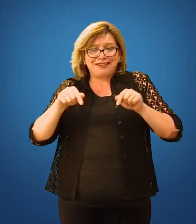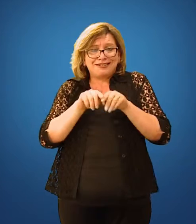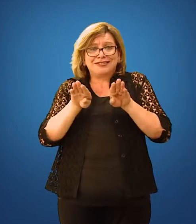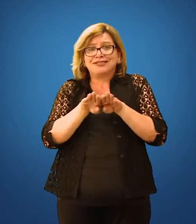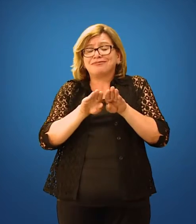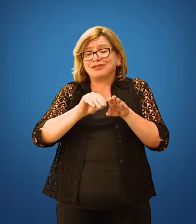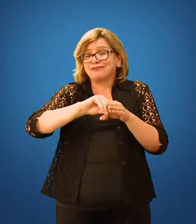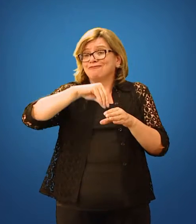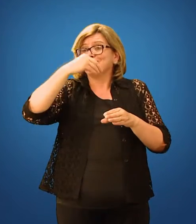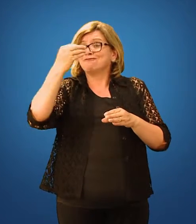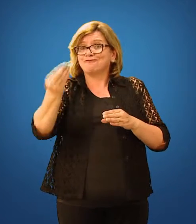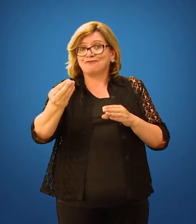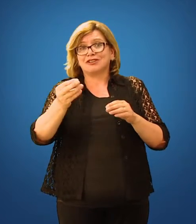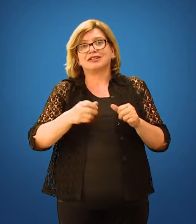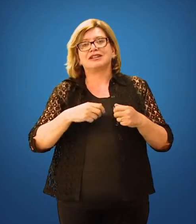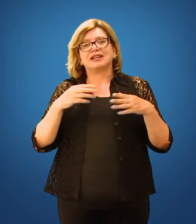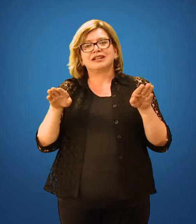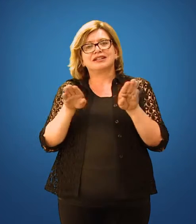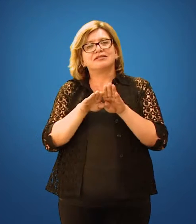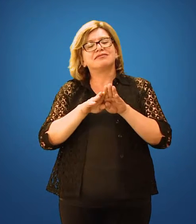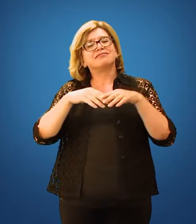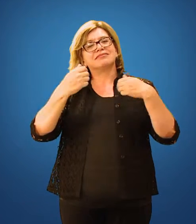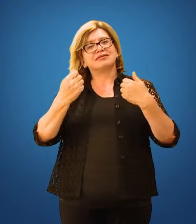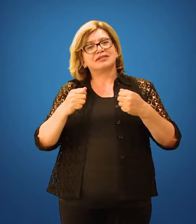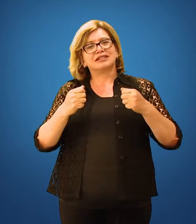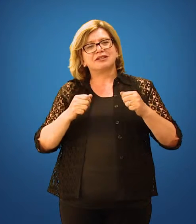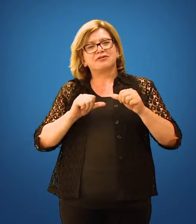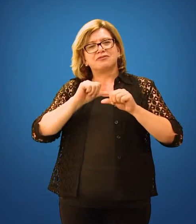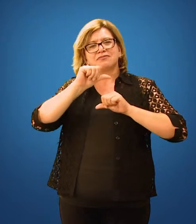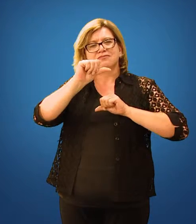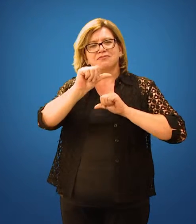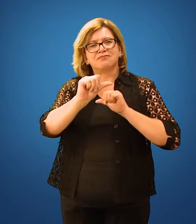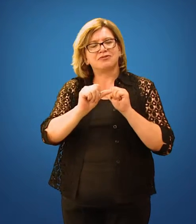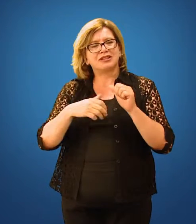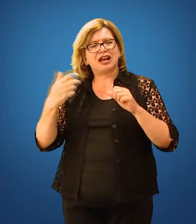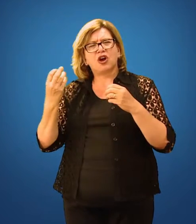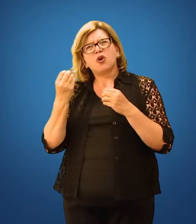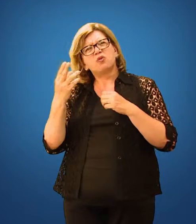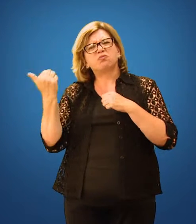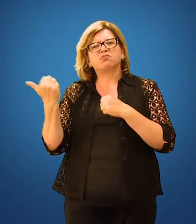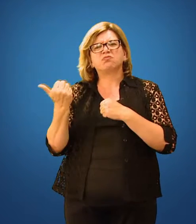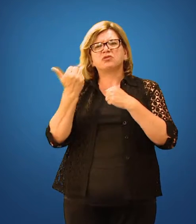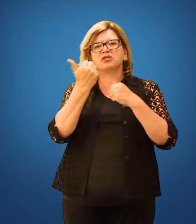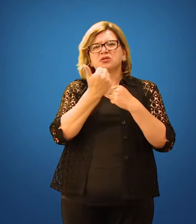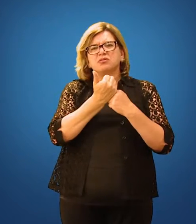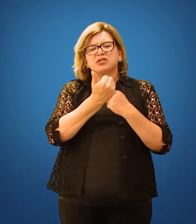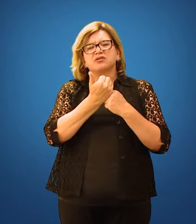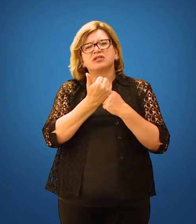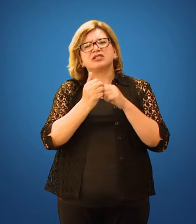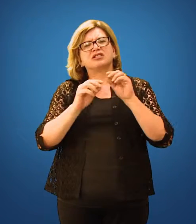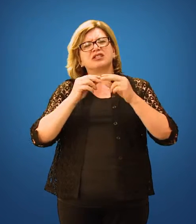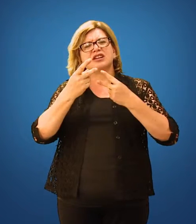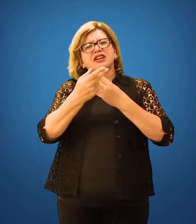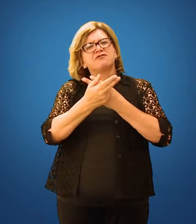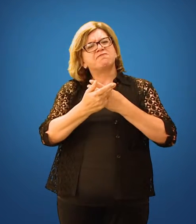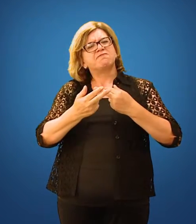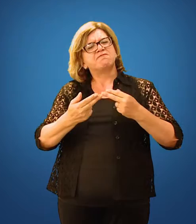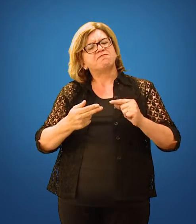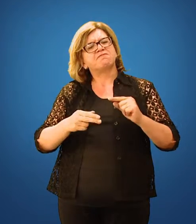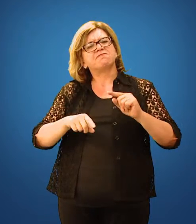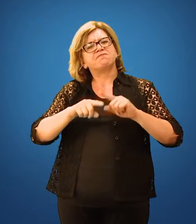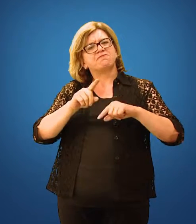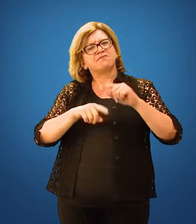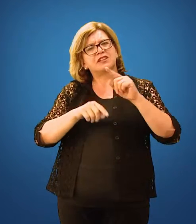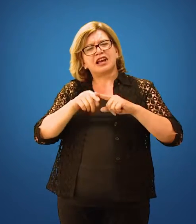sala de aula. Também vamos precisar a questão de modificação ou substituição dos instrumentos de referências, a gente vai ter que